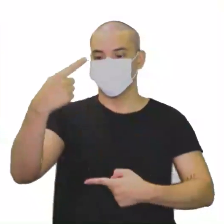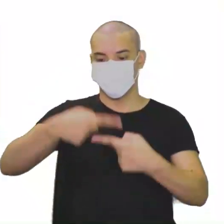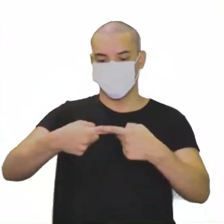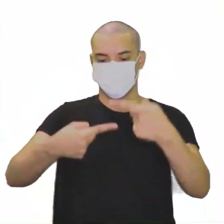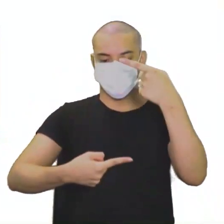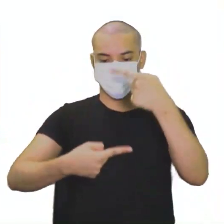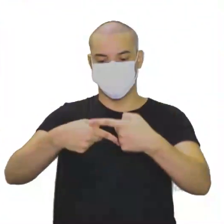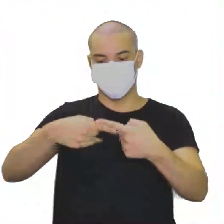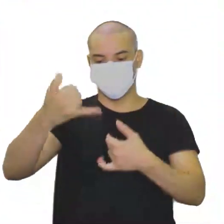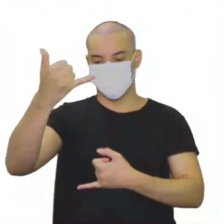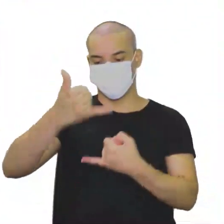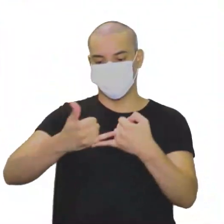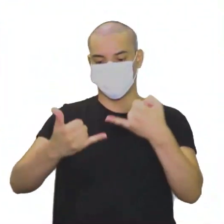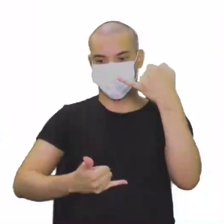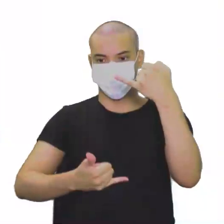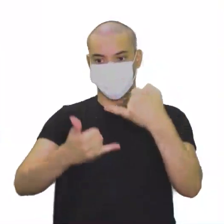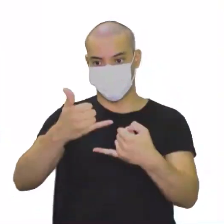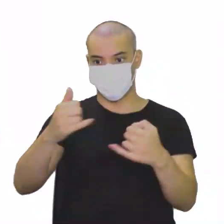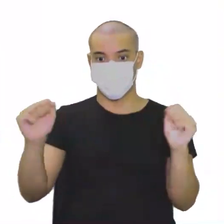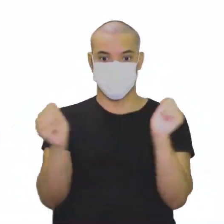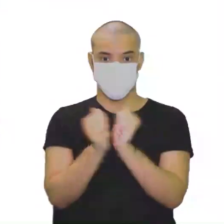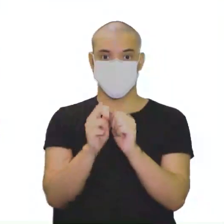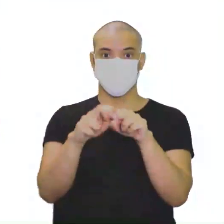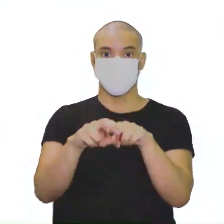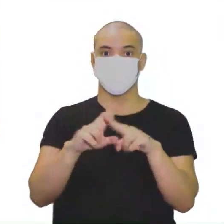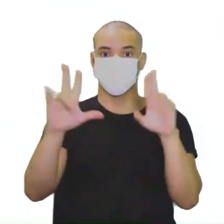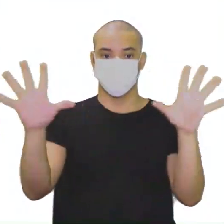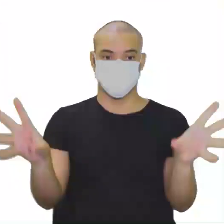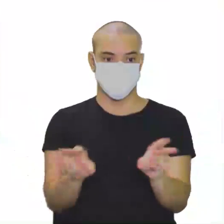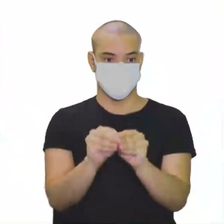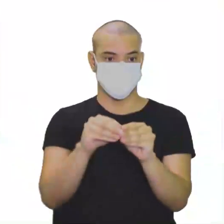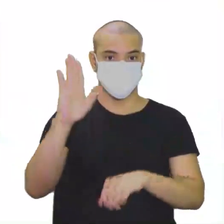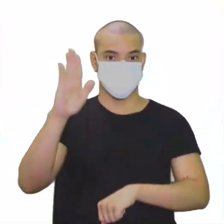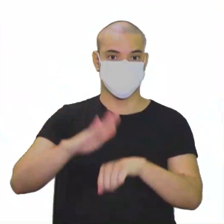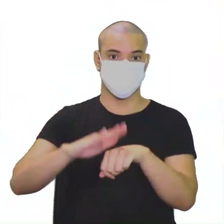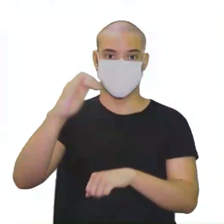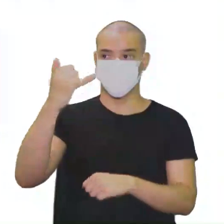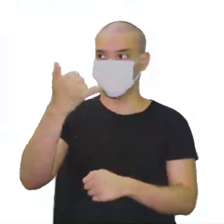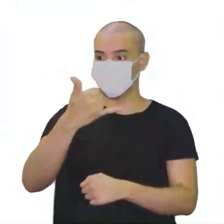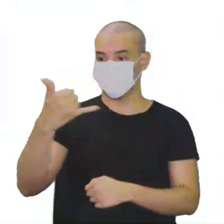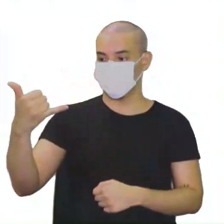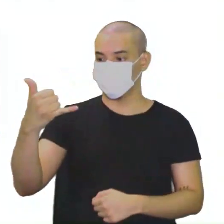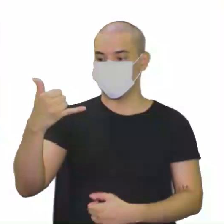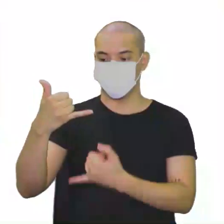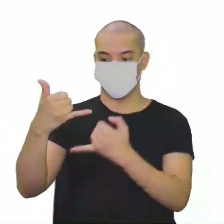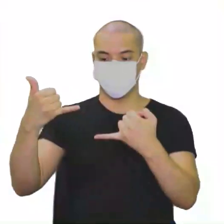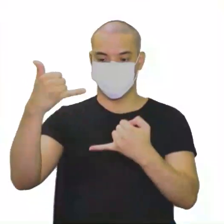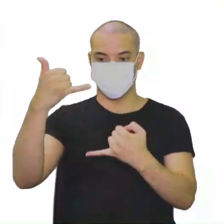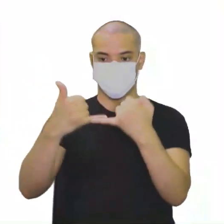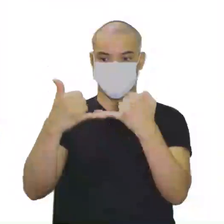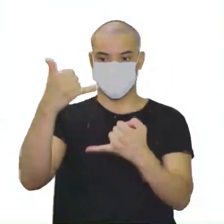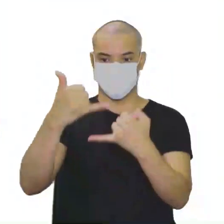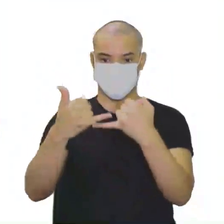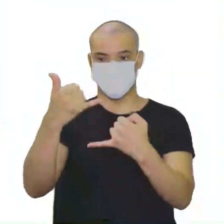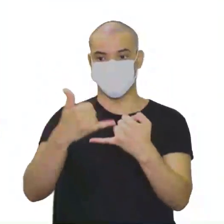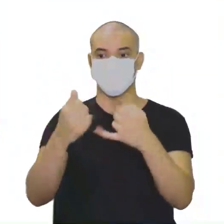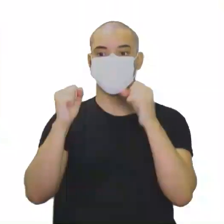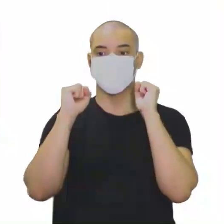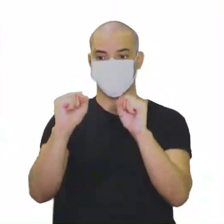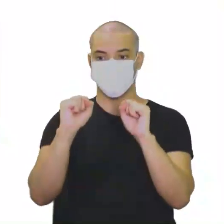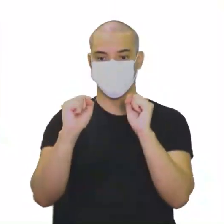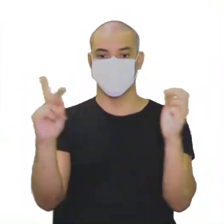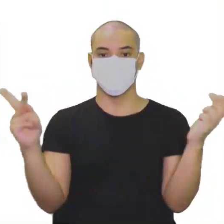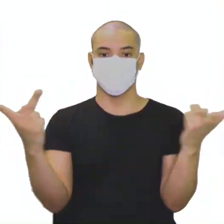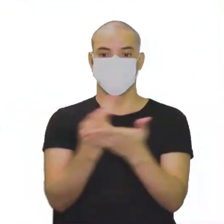elétrico com outro. Então aqui, quando você tem junção de mais de um fio elétrico, você pode aí ocasionar